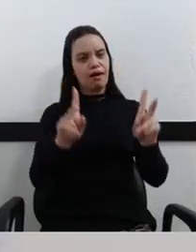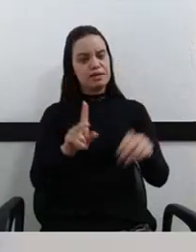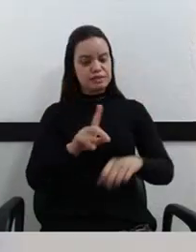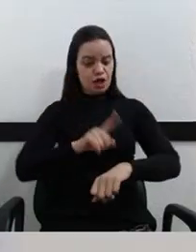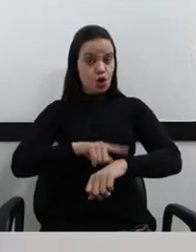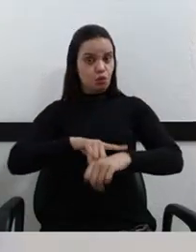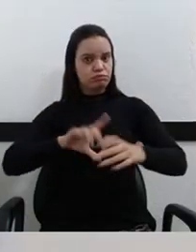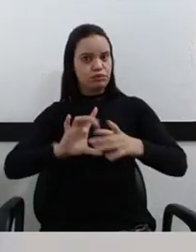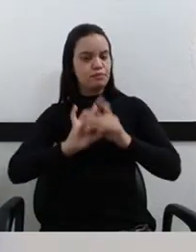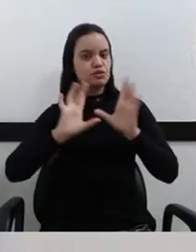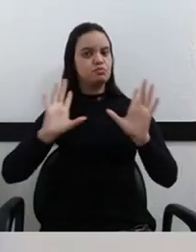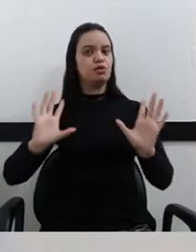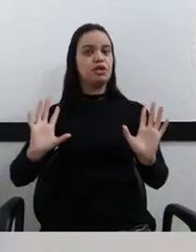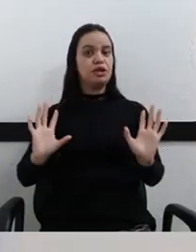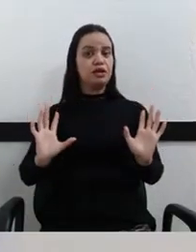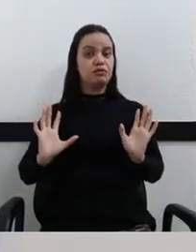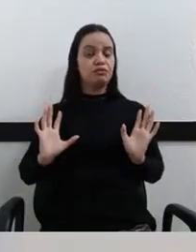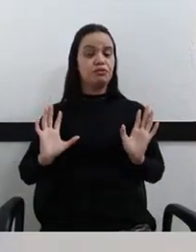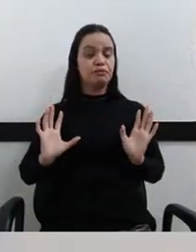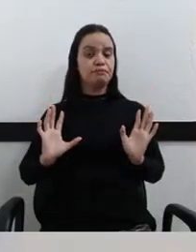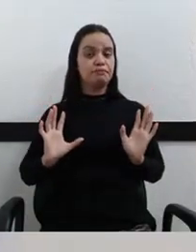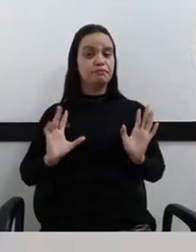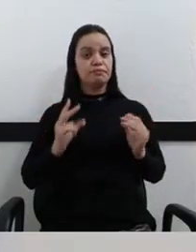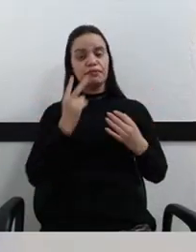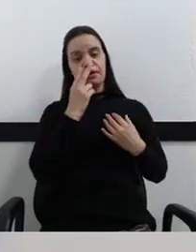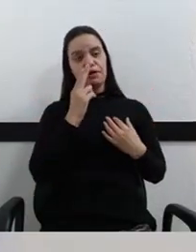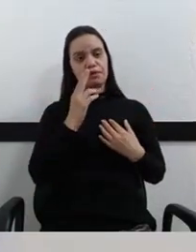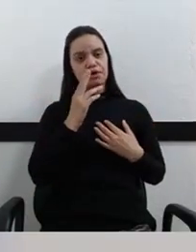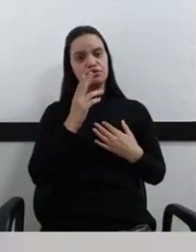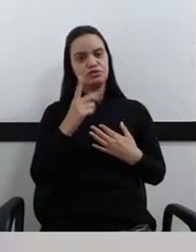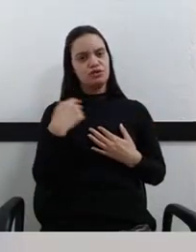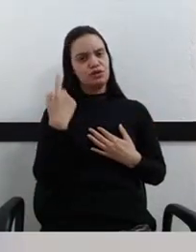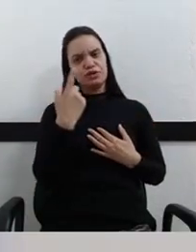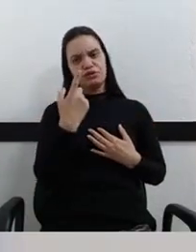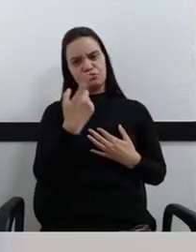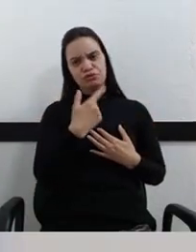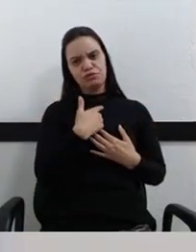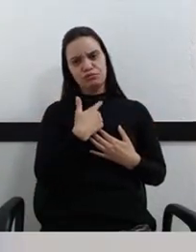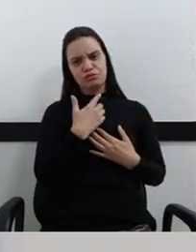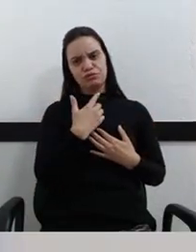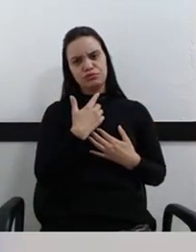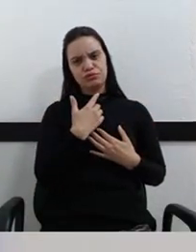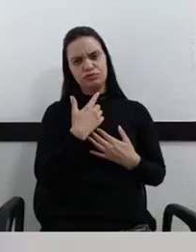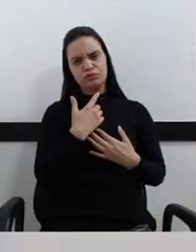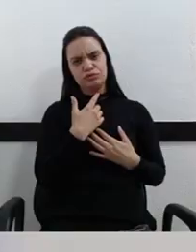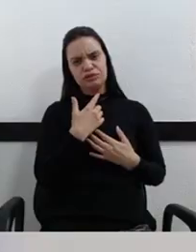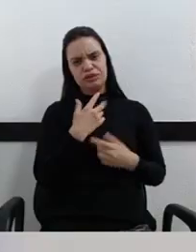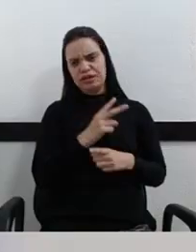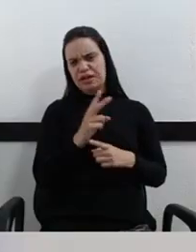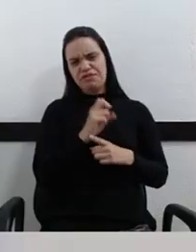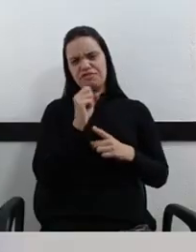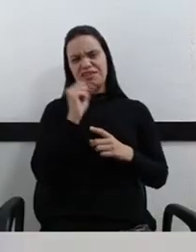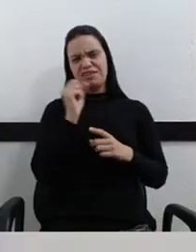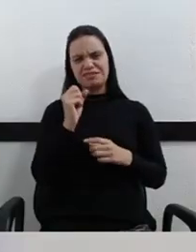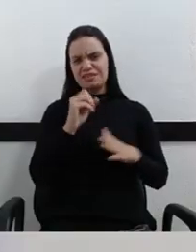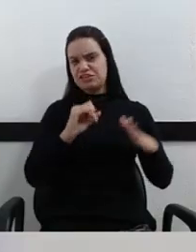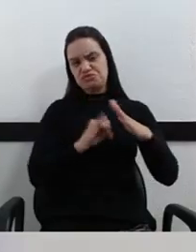tempo. Eu acho que todo mundo ganha se a gente fizer isso. A instituição ganha, todo